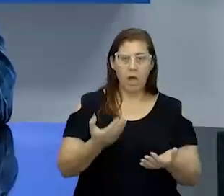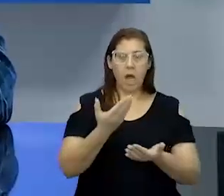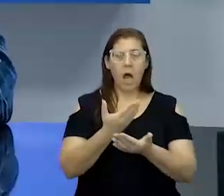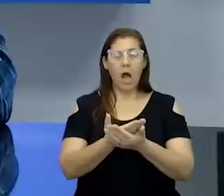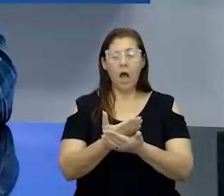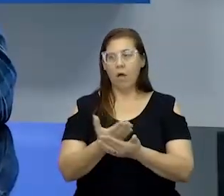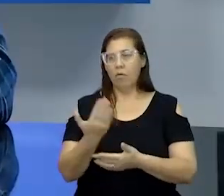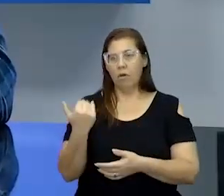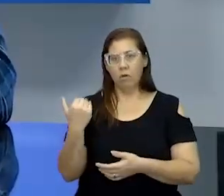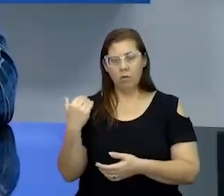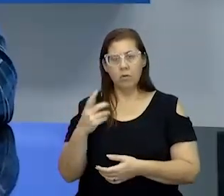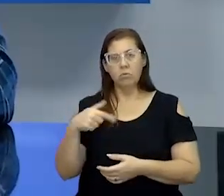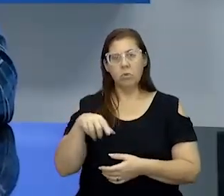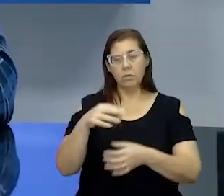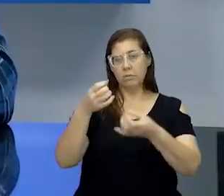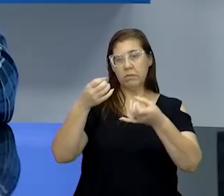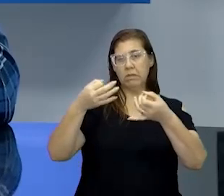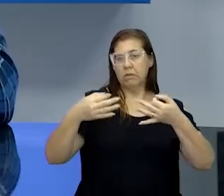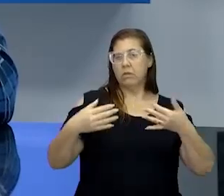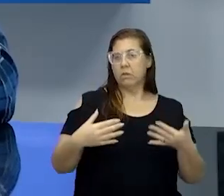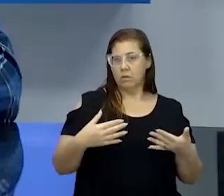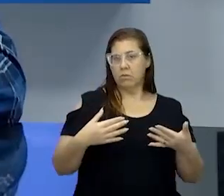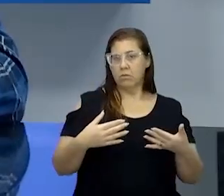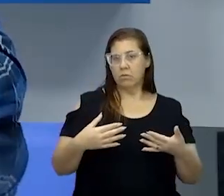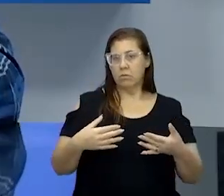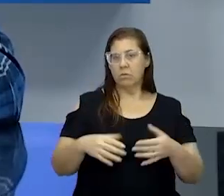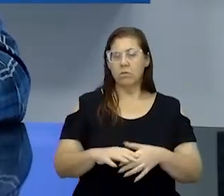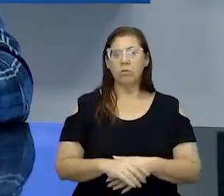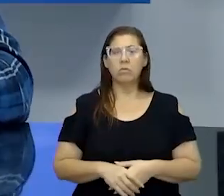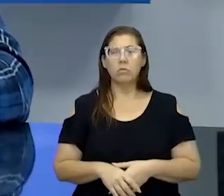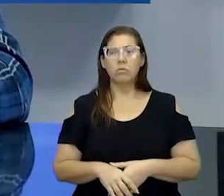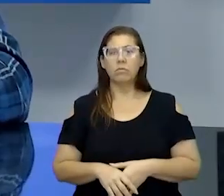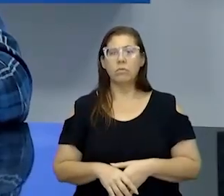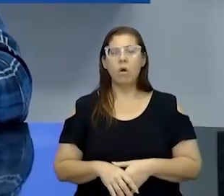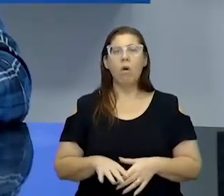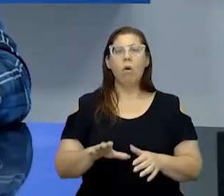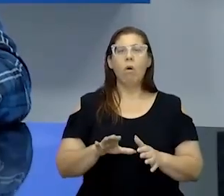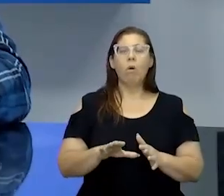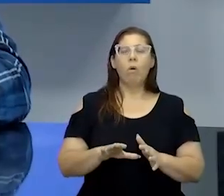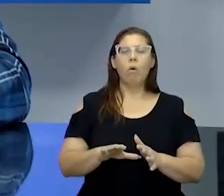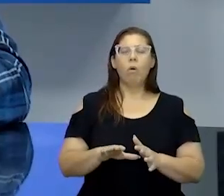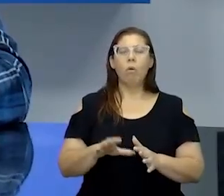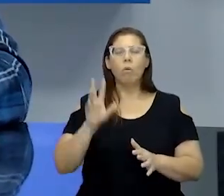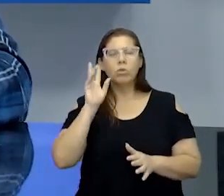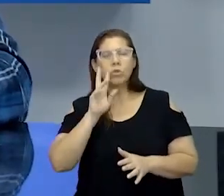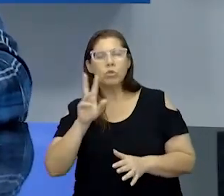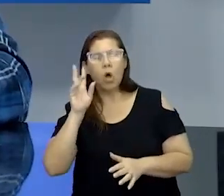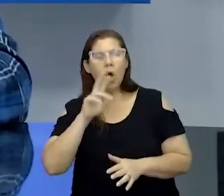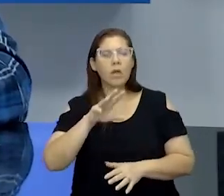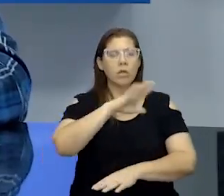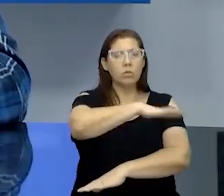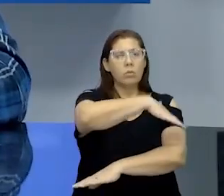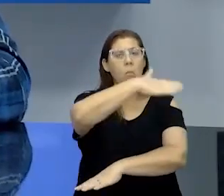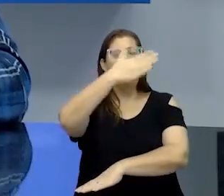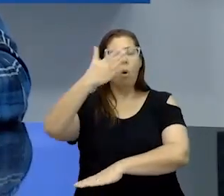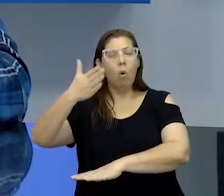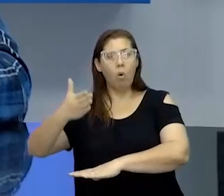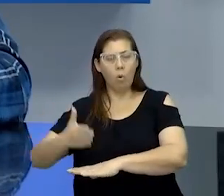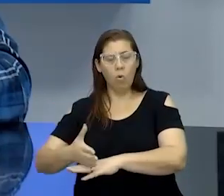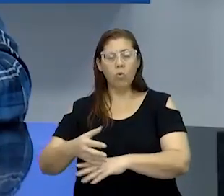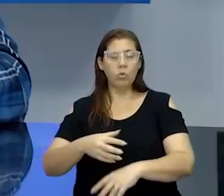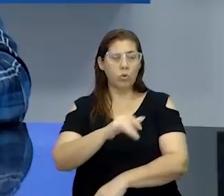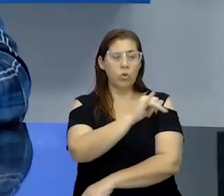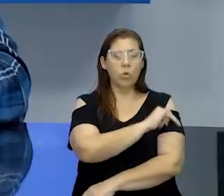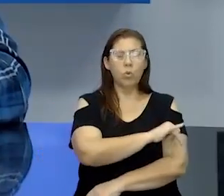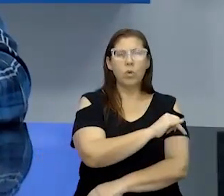aula anterior, a gente estava falando sobre o Morro da Providência no Rio de Janeiro, né? A história do Morro da Providência, como